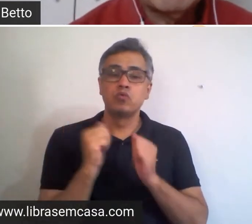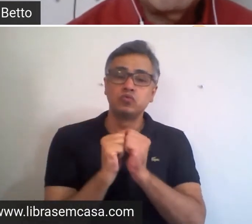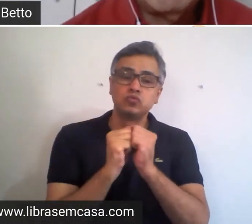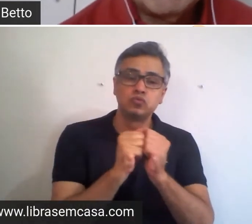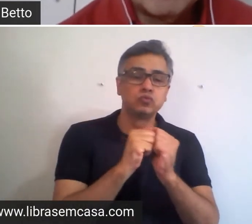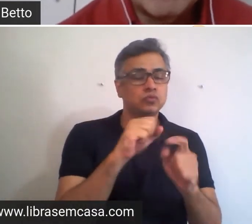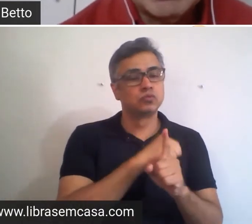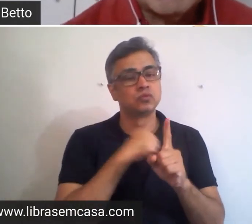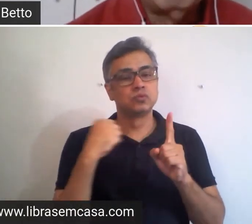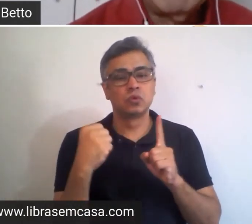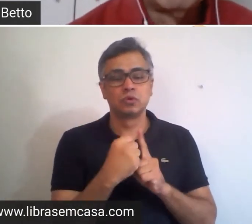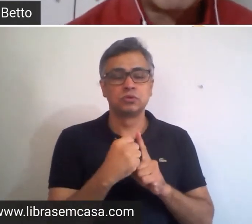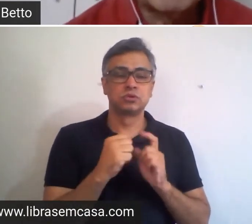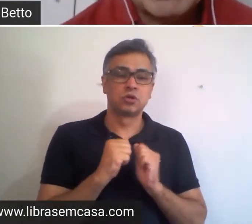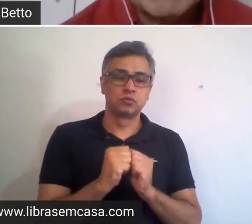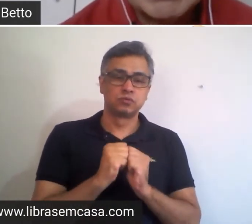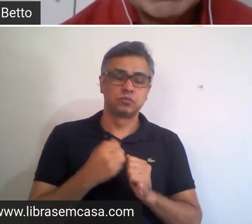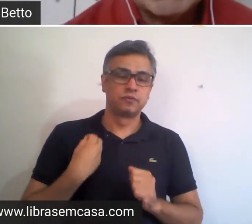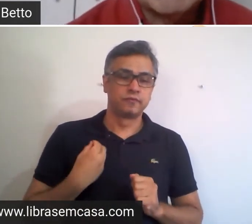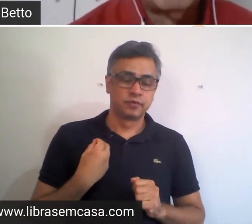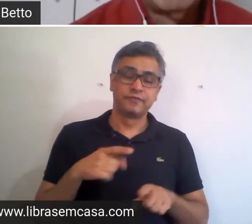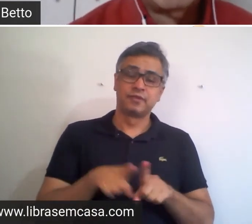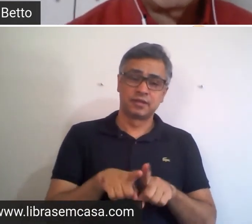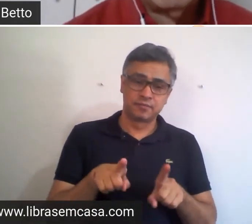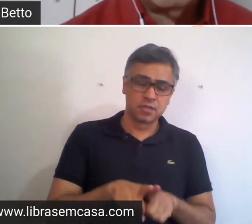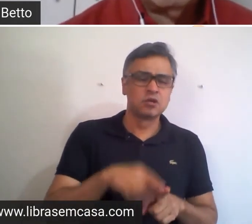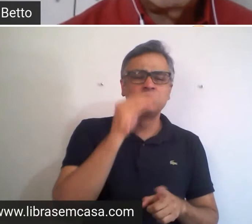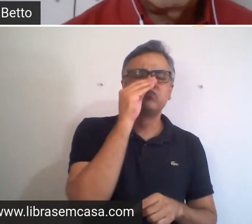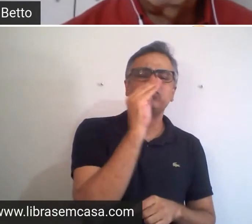desprestigiar, ignorar, menosprezar